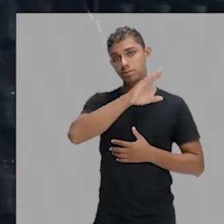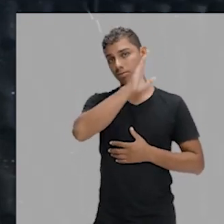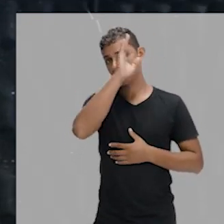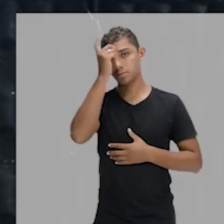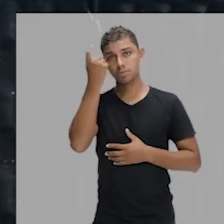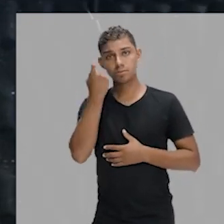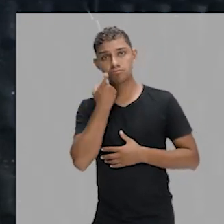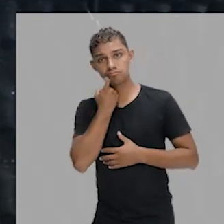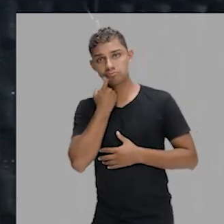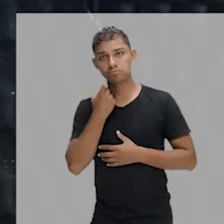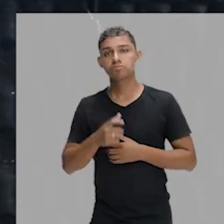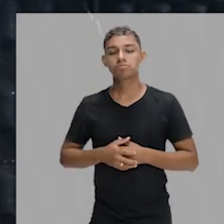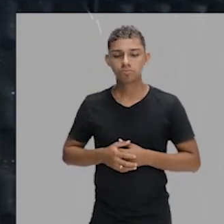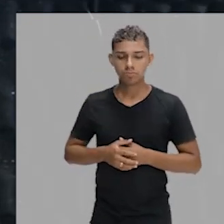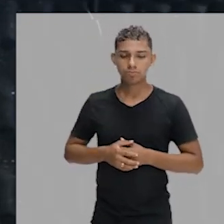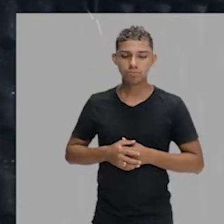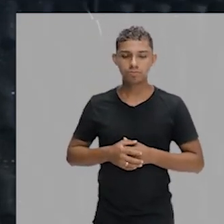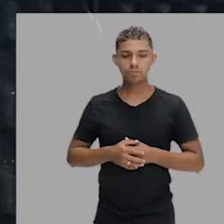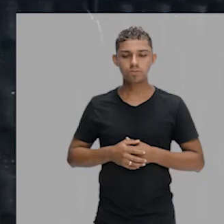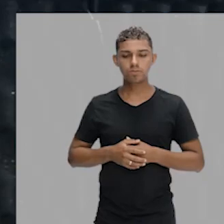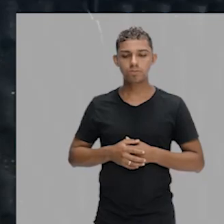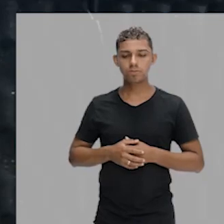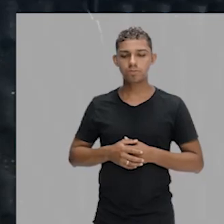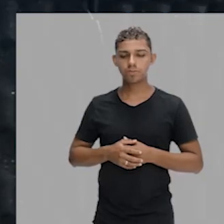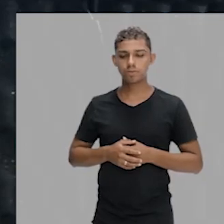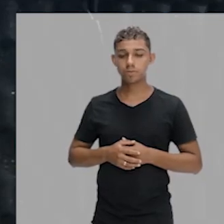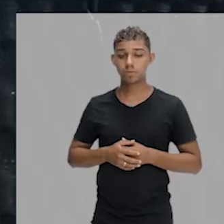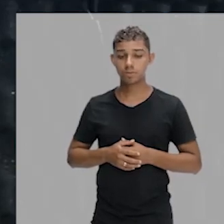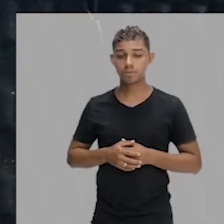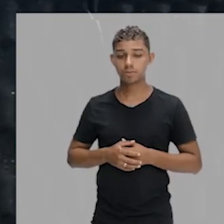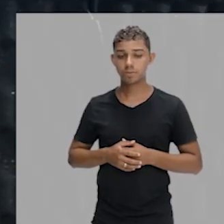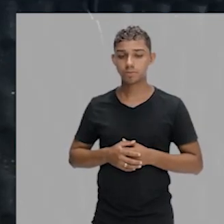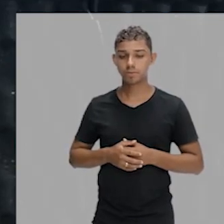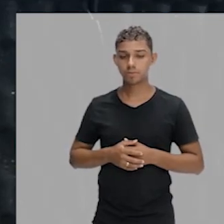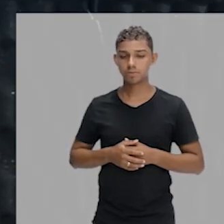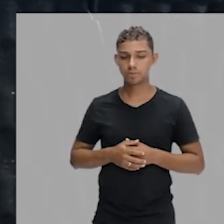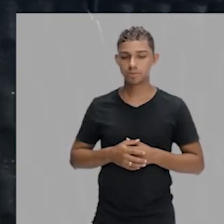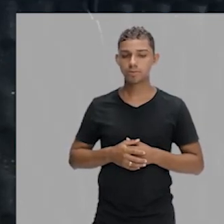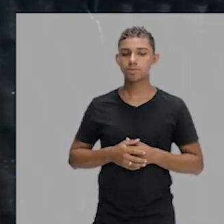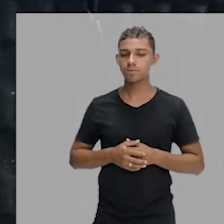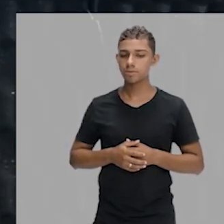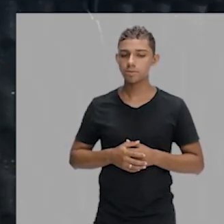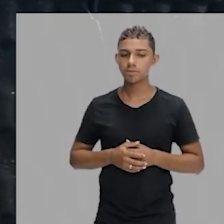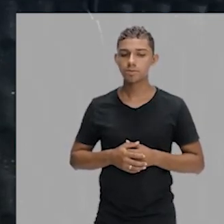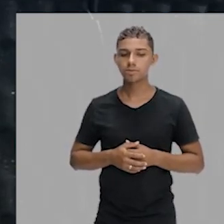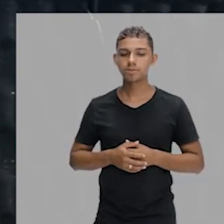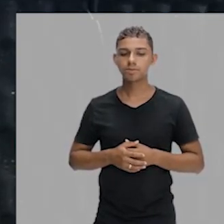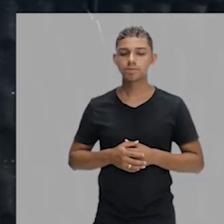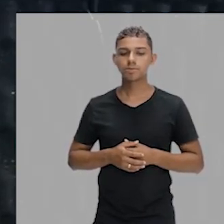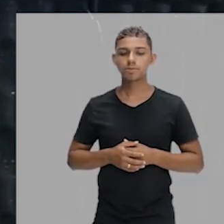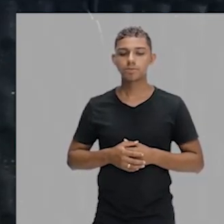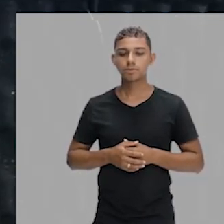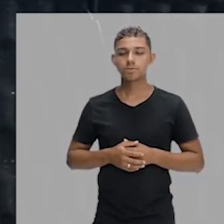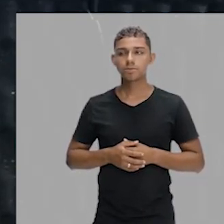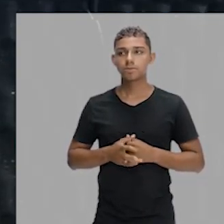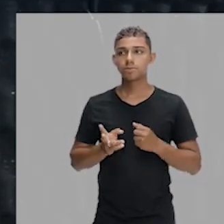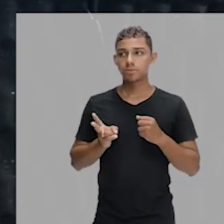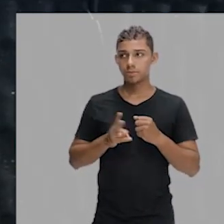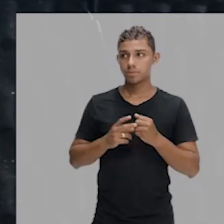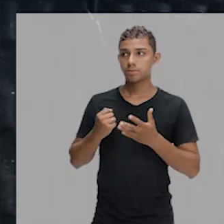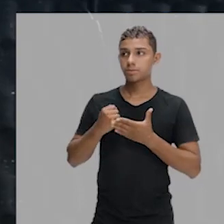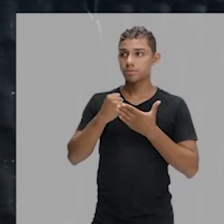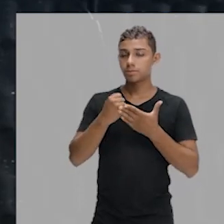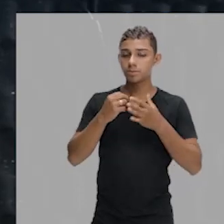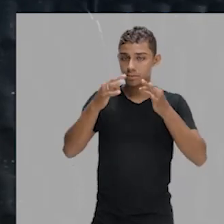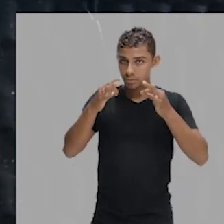sexta-feira. And you? Do you study on weekends? Aí eu tenho aqui o verbo auxiliar correto ou